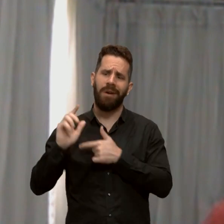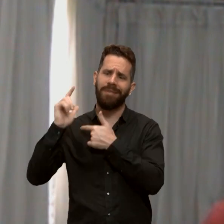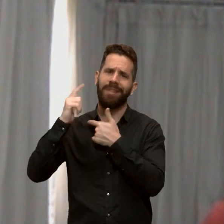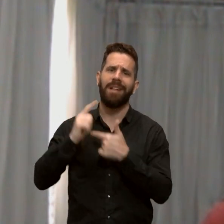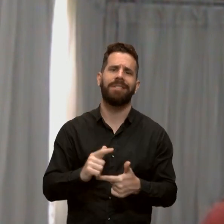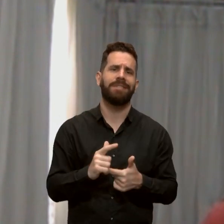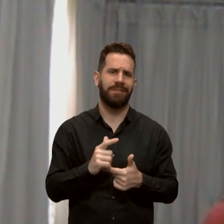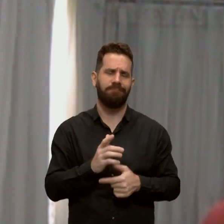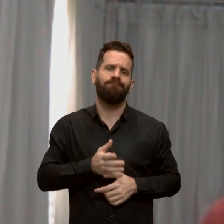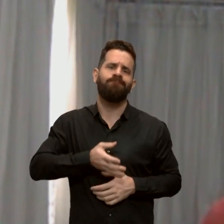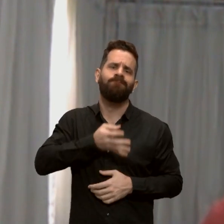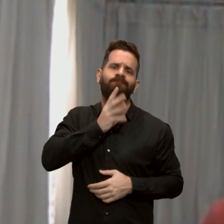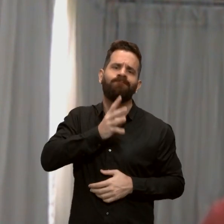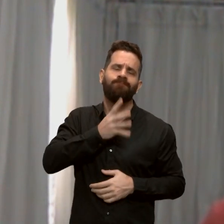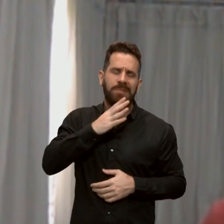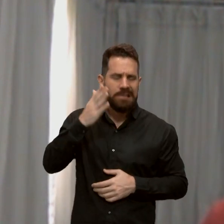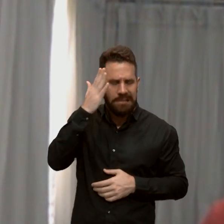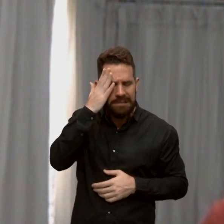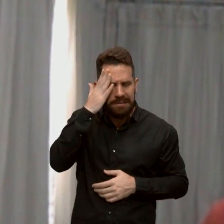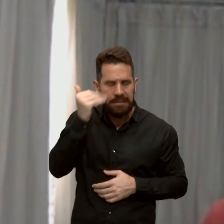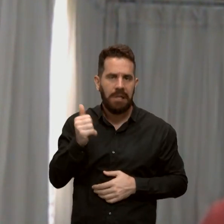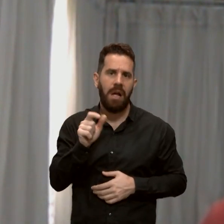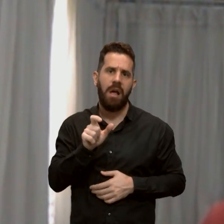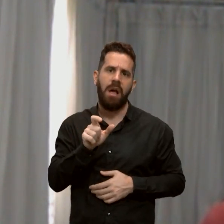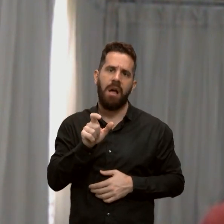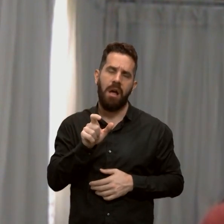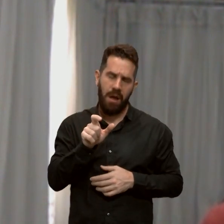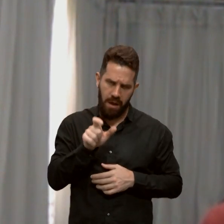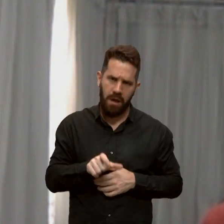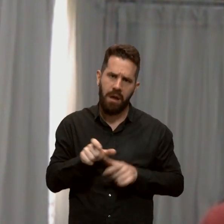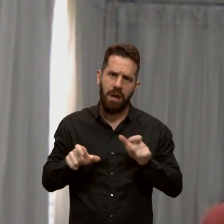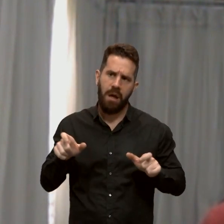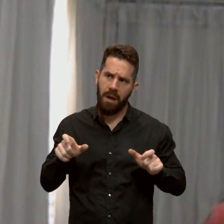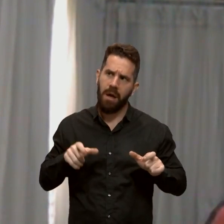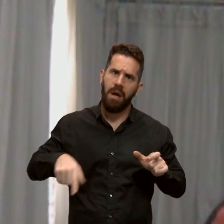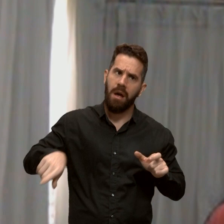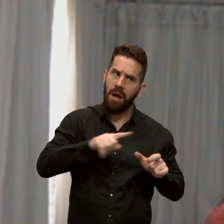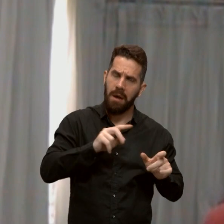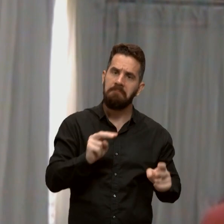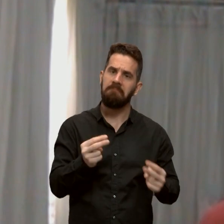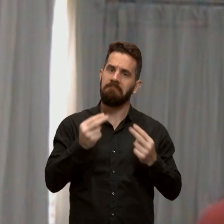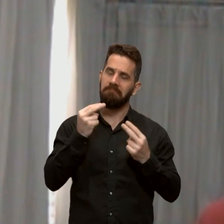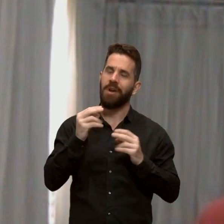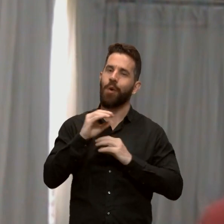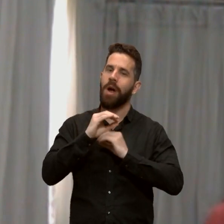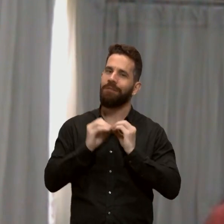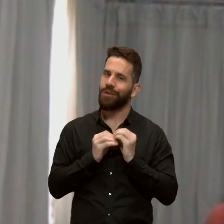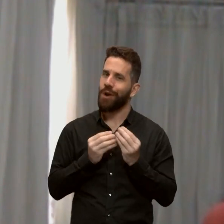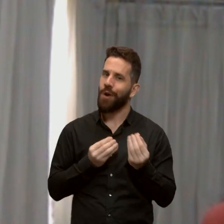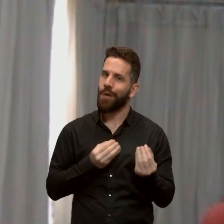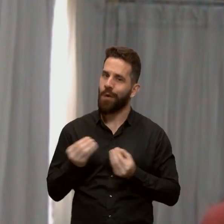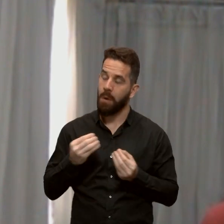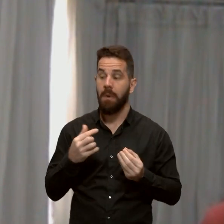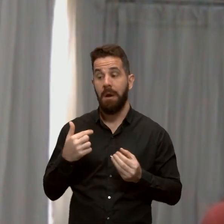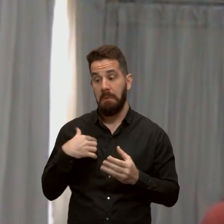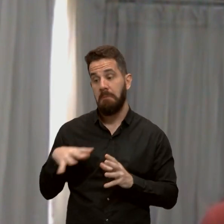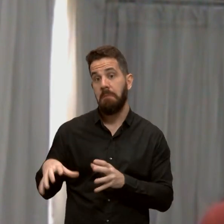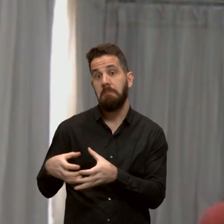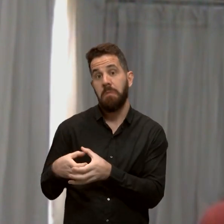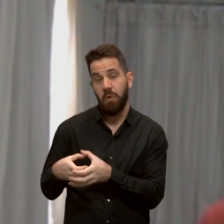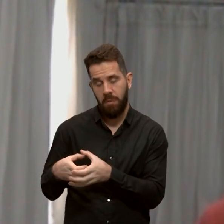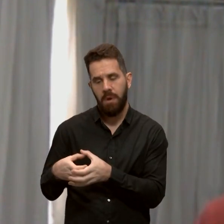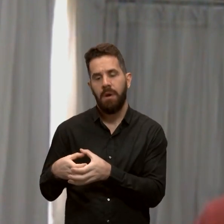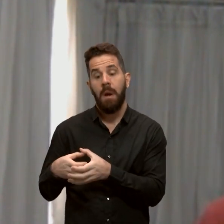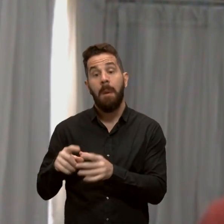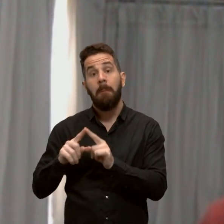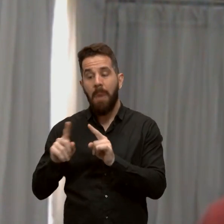eu estou falando só da perspectiva do Núcleo de Direitos Humanos, mas a gente tem dentro da UFG uma série de outros